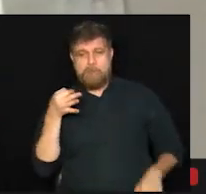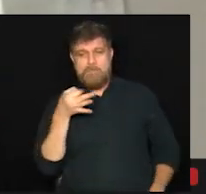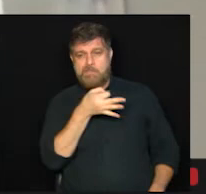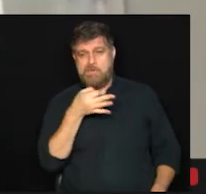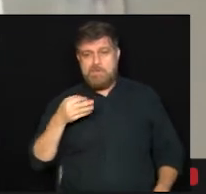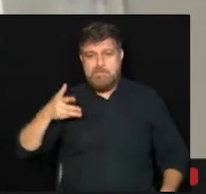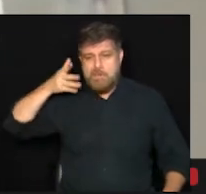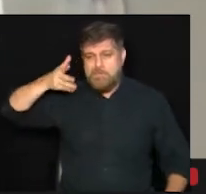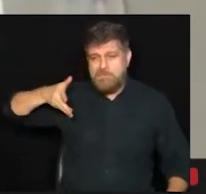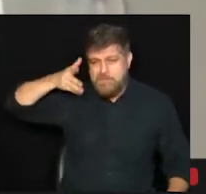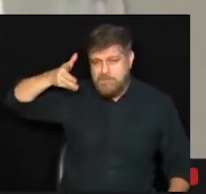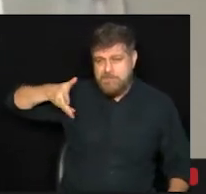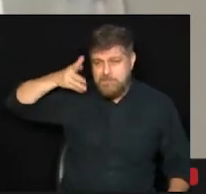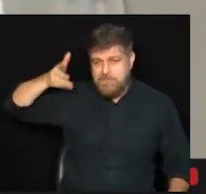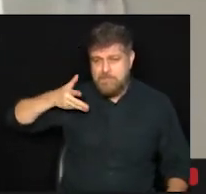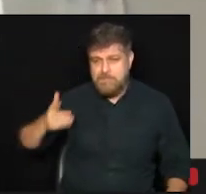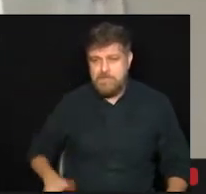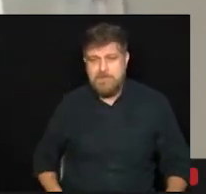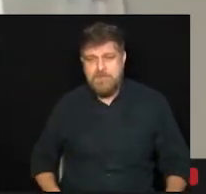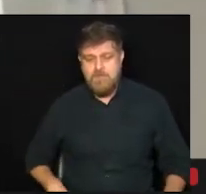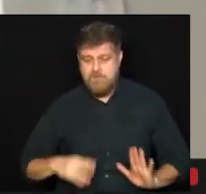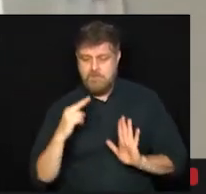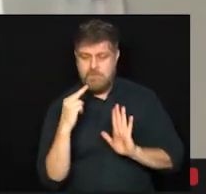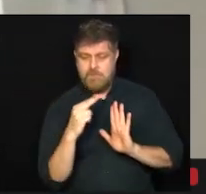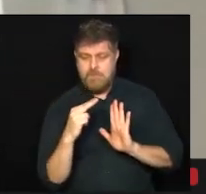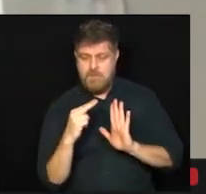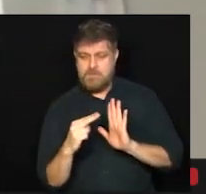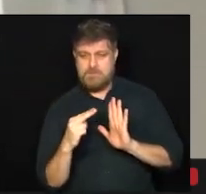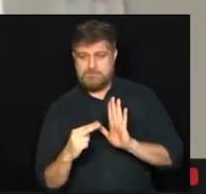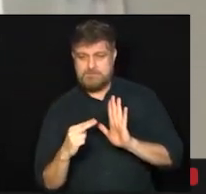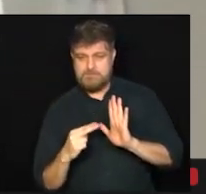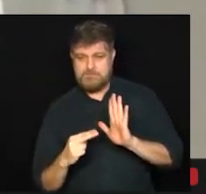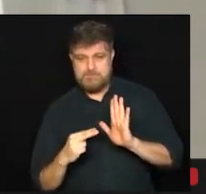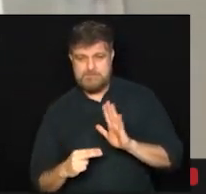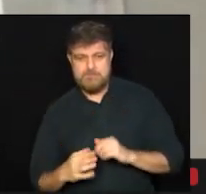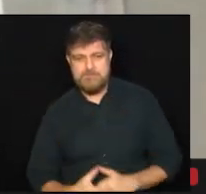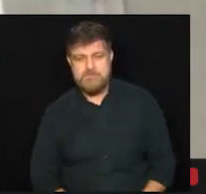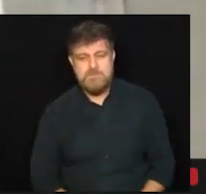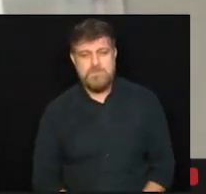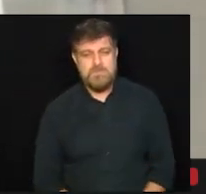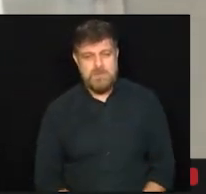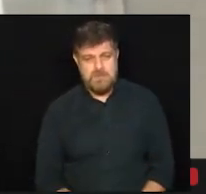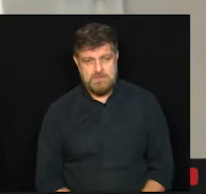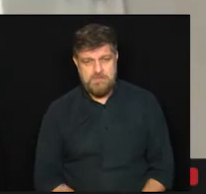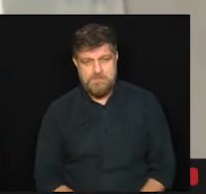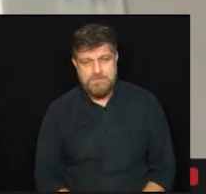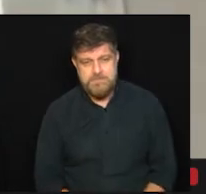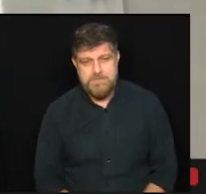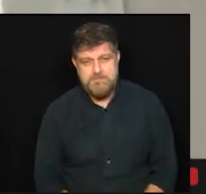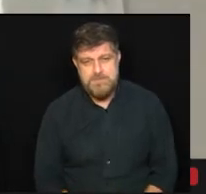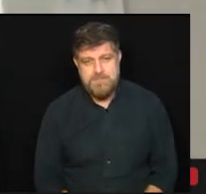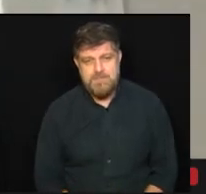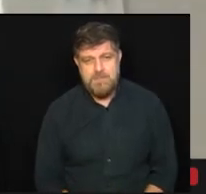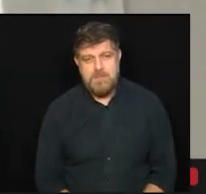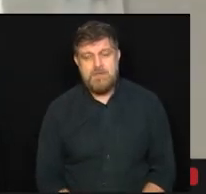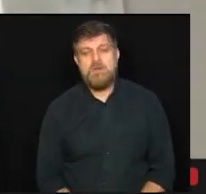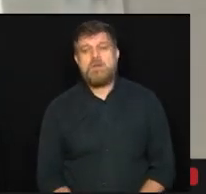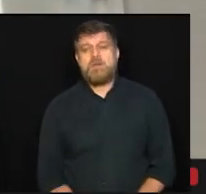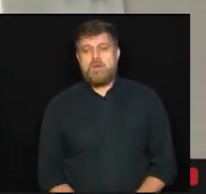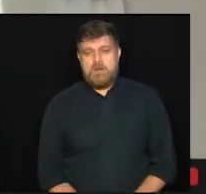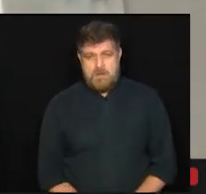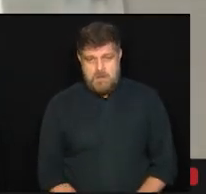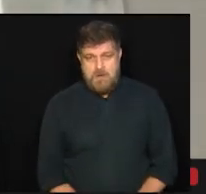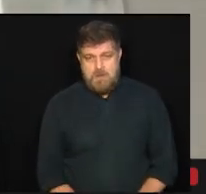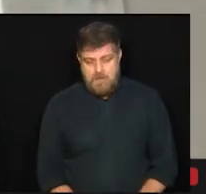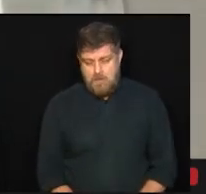Fernando Vernier, Felipe, o Luiz Felipe, o Rodrigo Porto e o Felipe, daqui